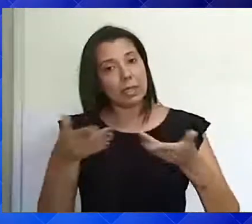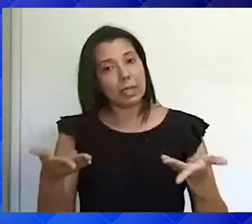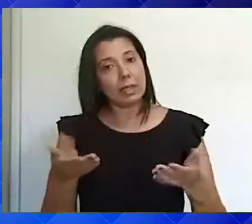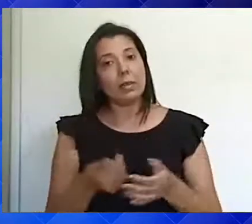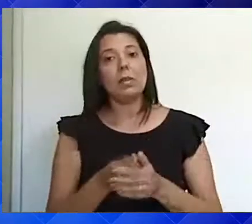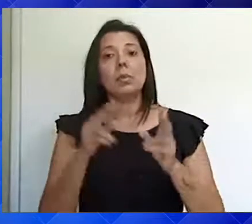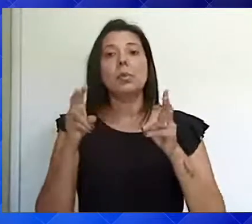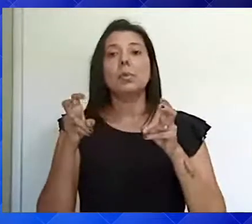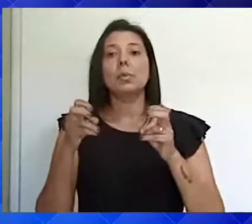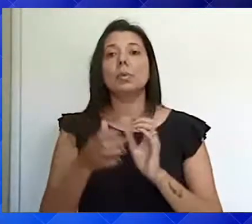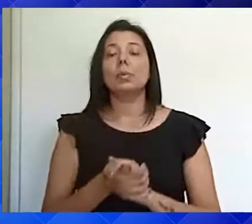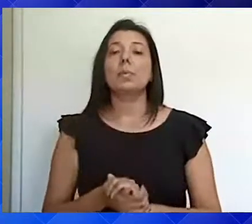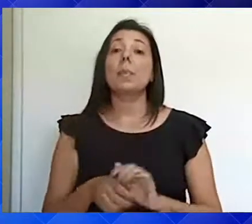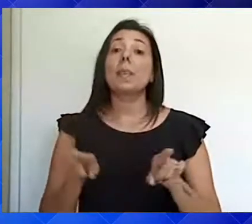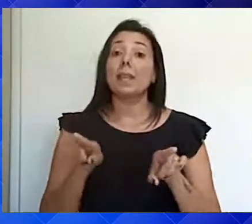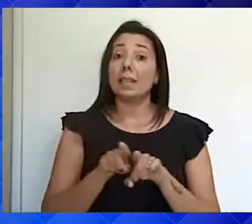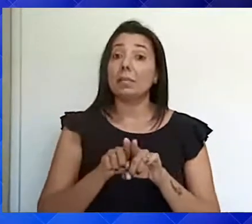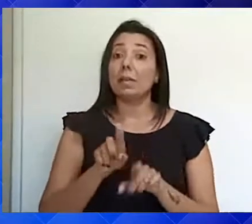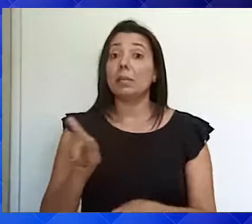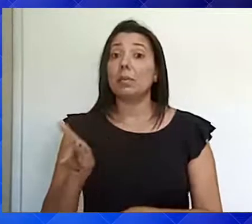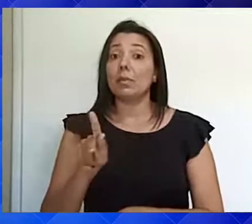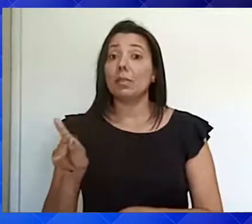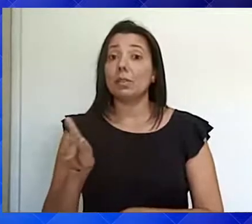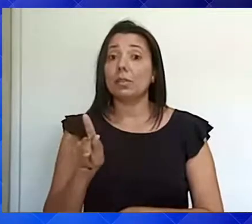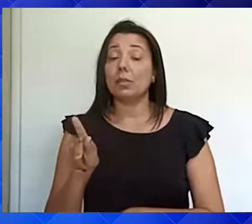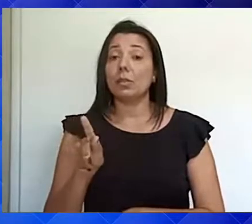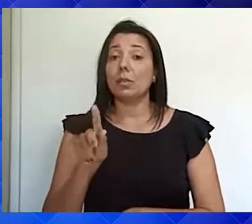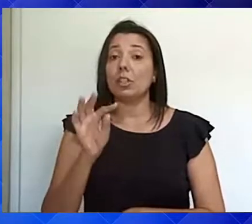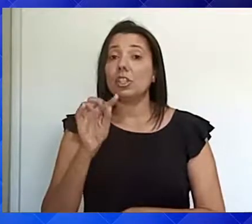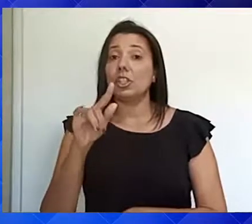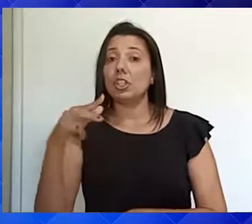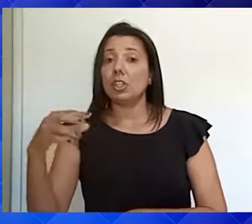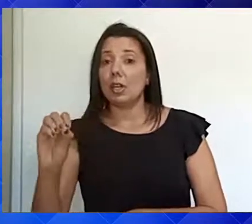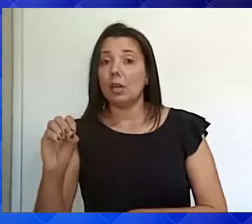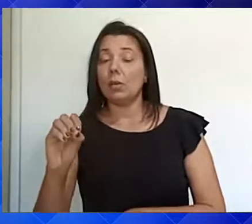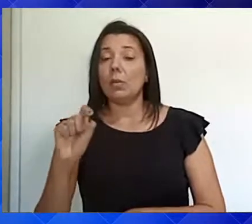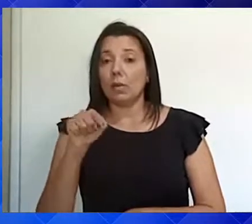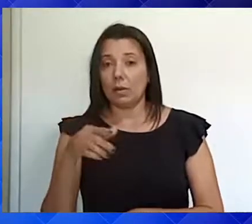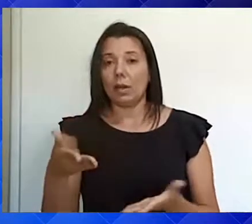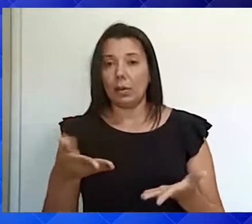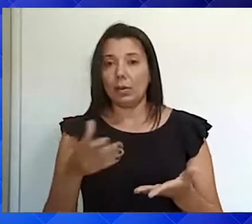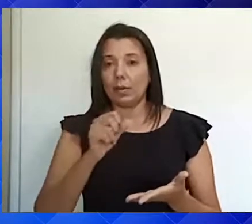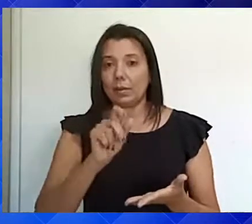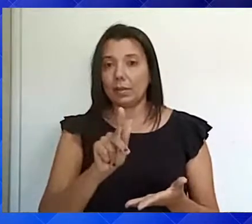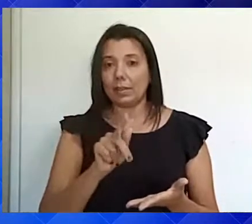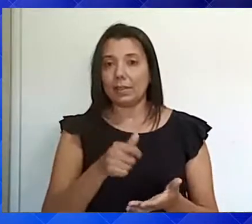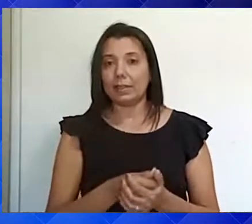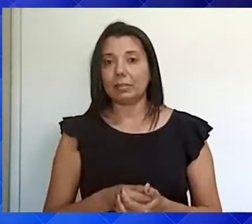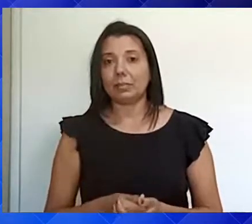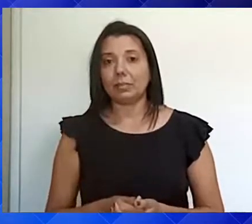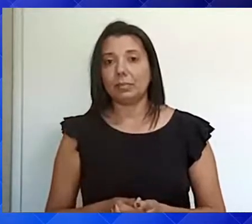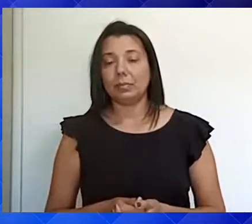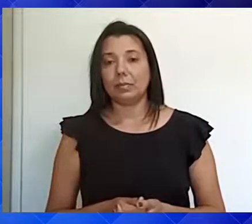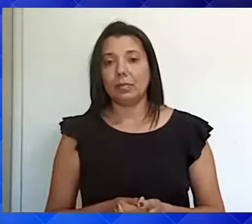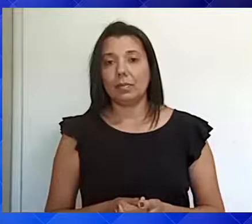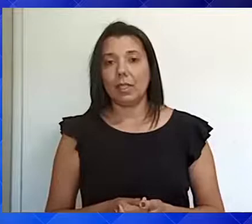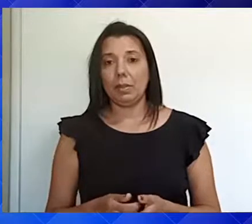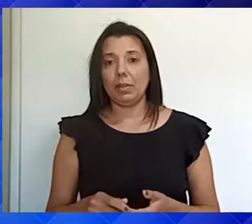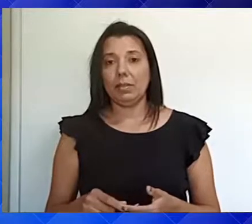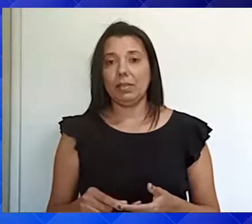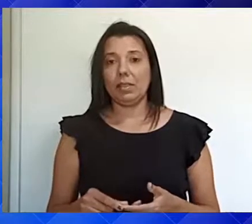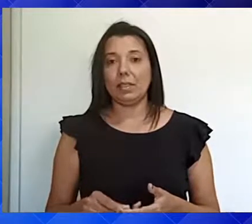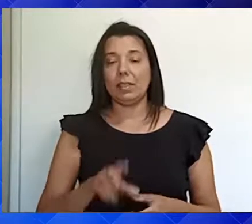também o professor Tião Honório entrou aqui com a gente, e que é do diretor do Simpro